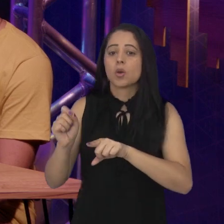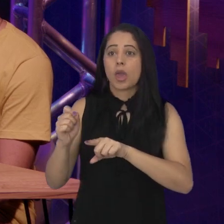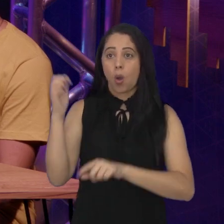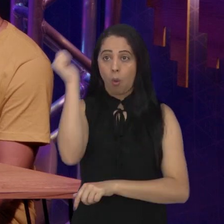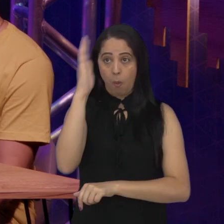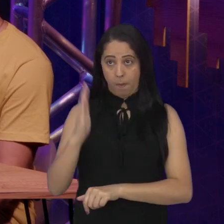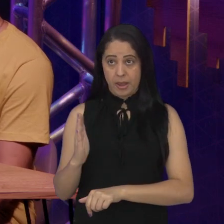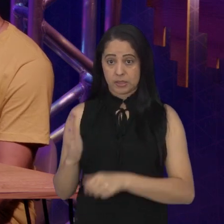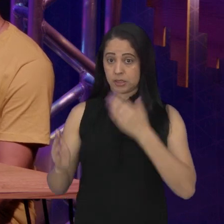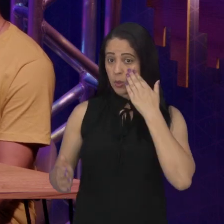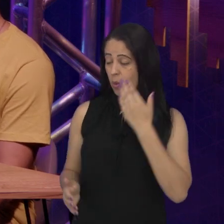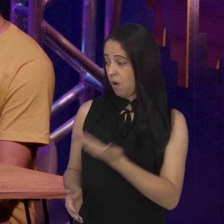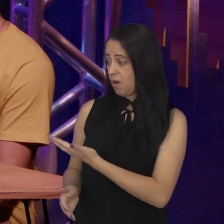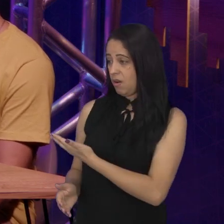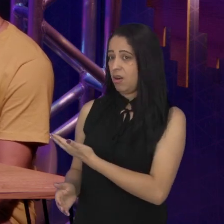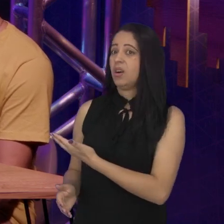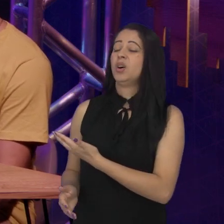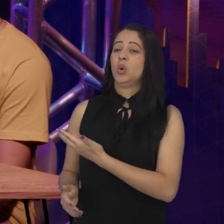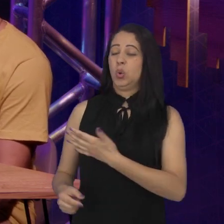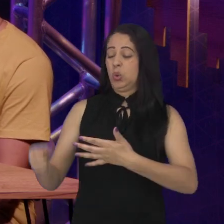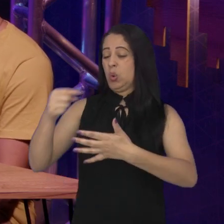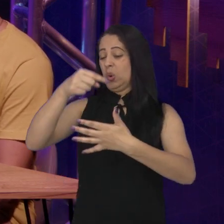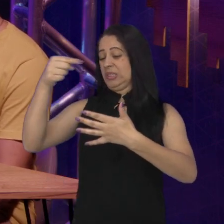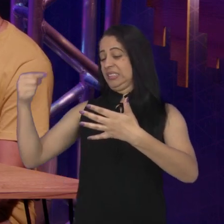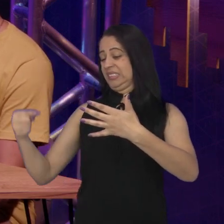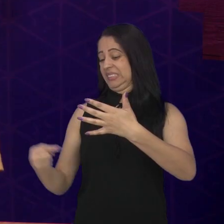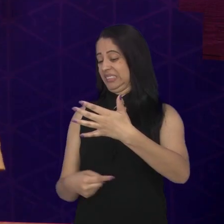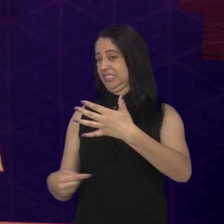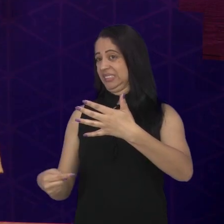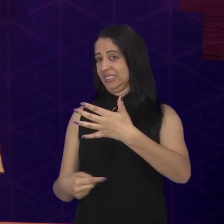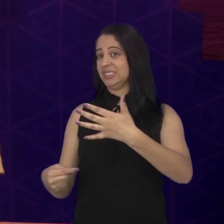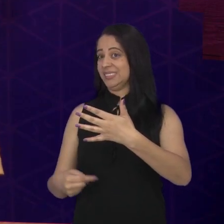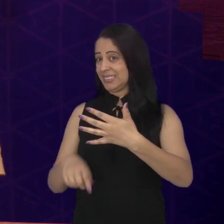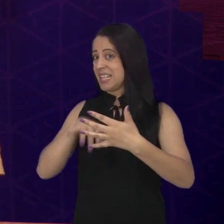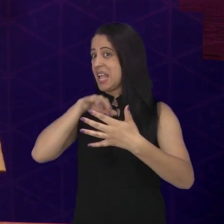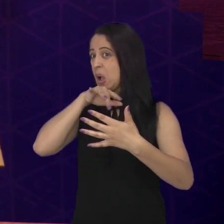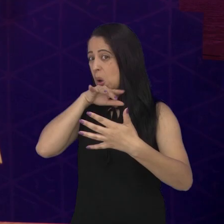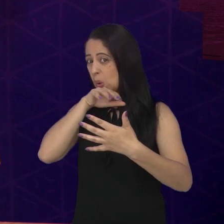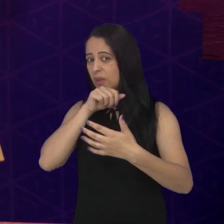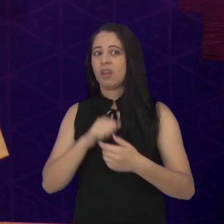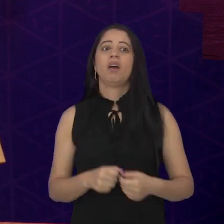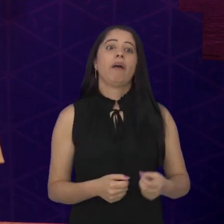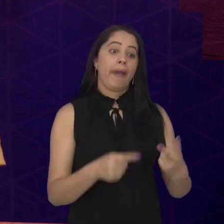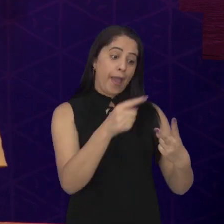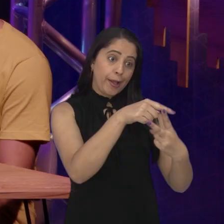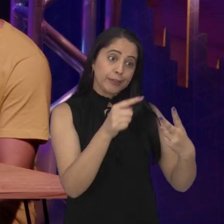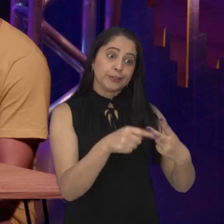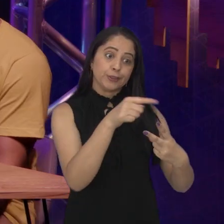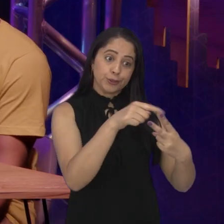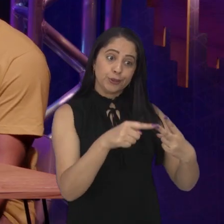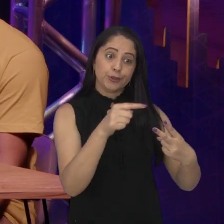que o Brasil ele está bastante ruim, né? Nas duas.